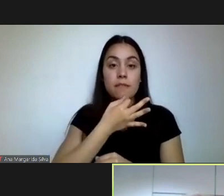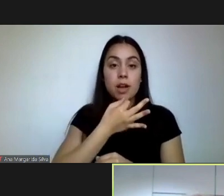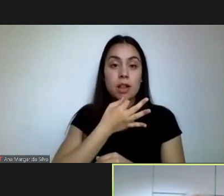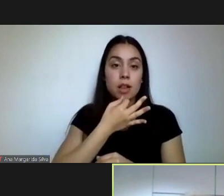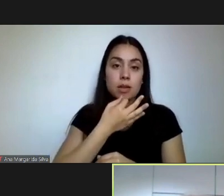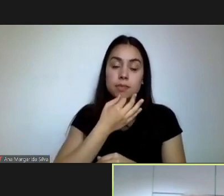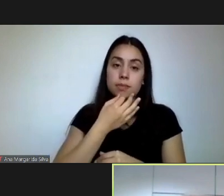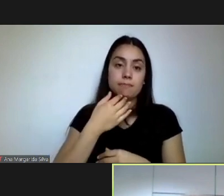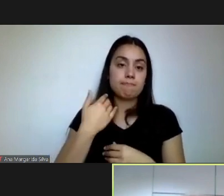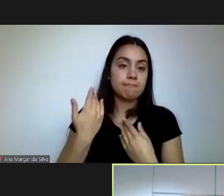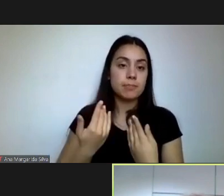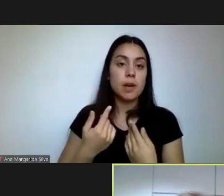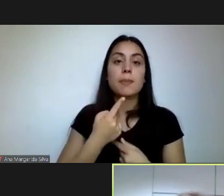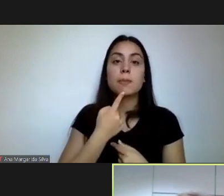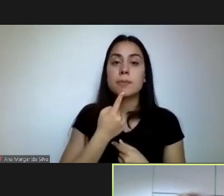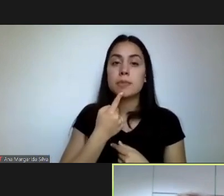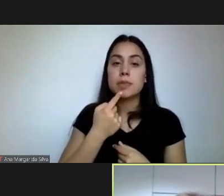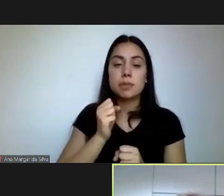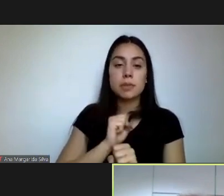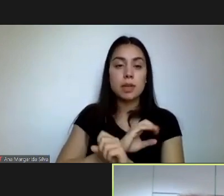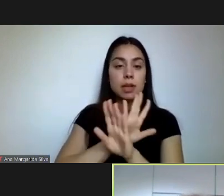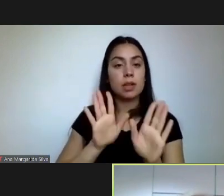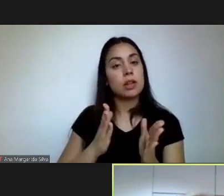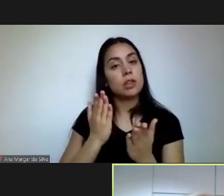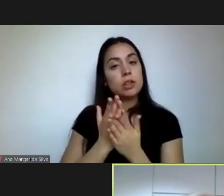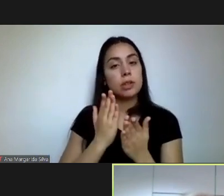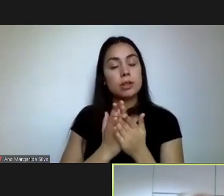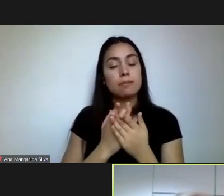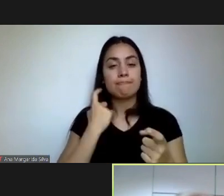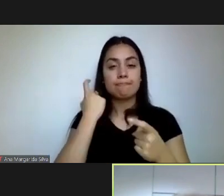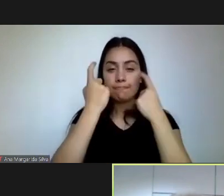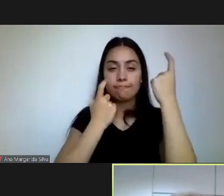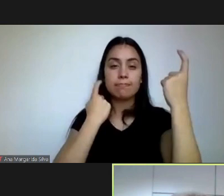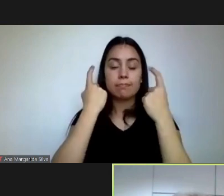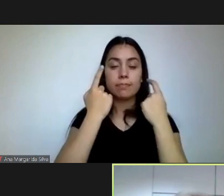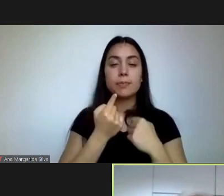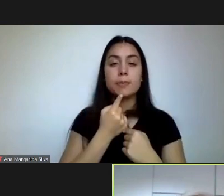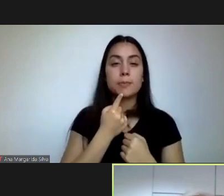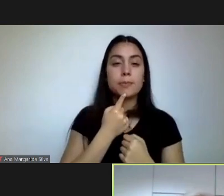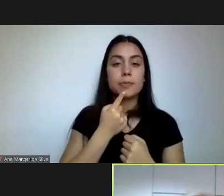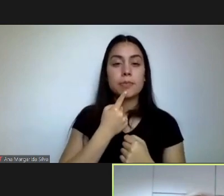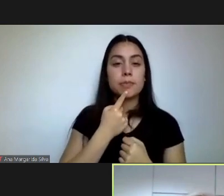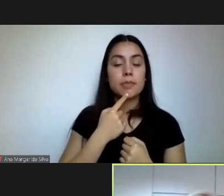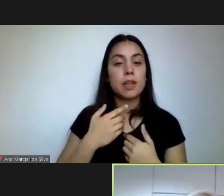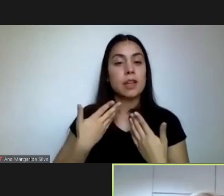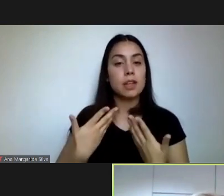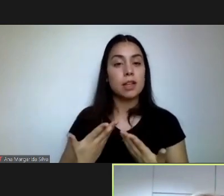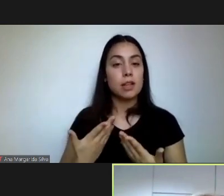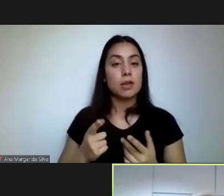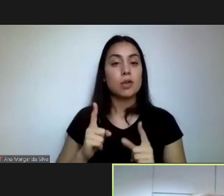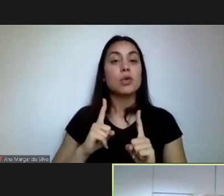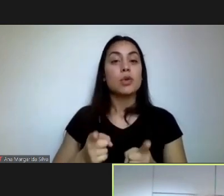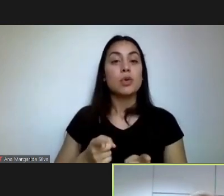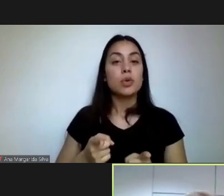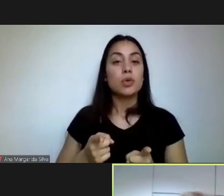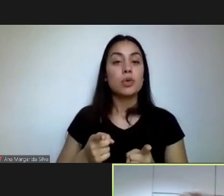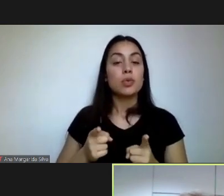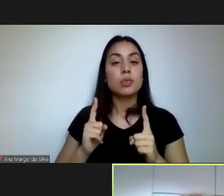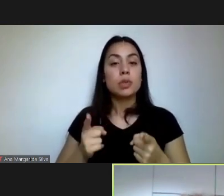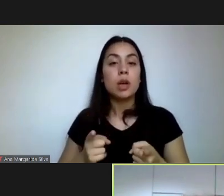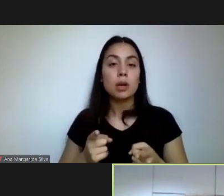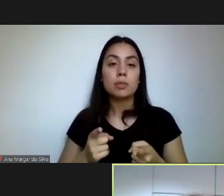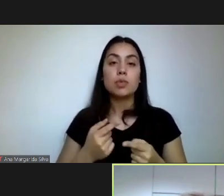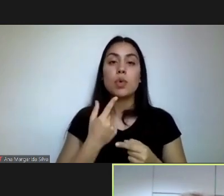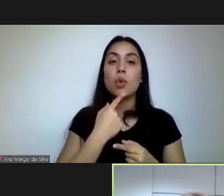E começámos todos na escola a refletir e depois começámos a pôr o nome dos alimentos,